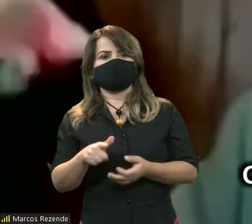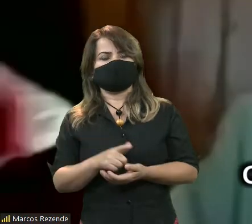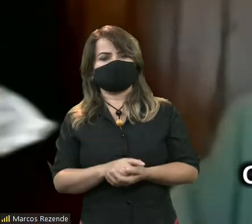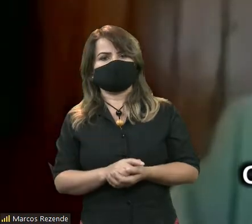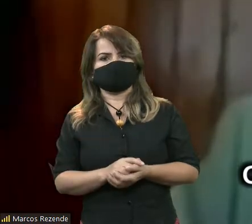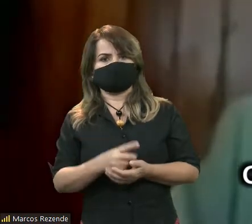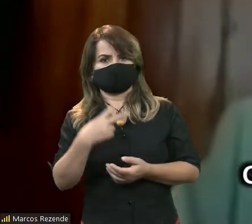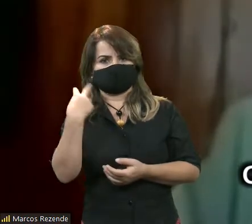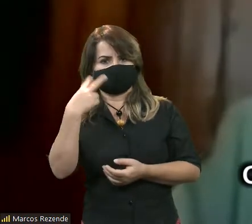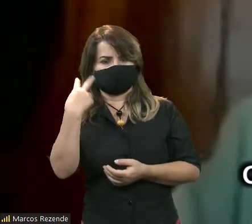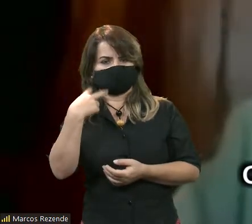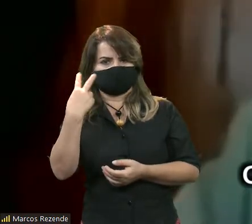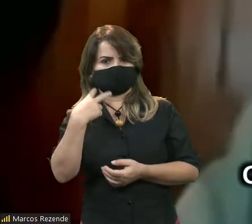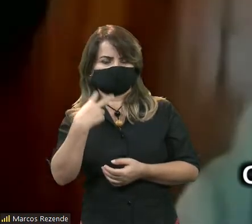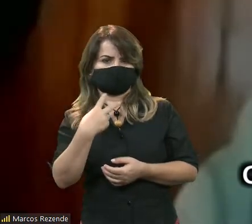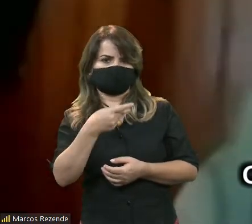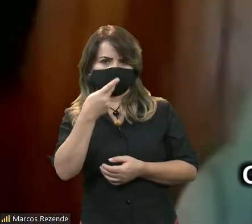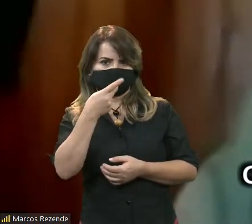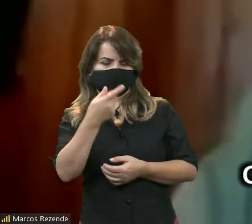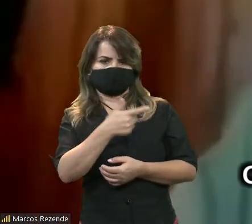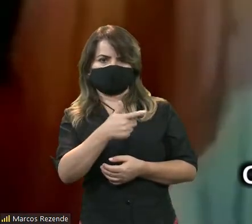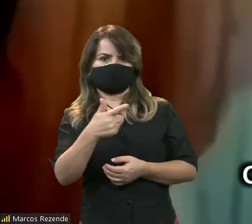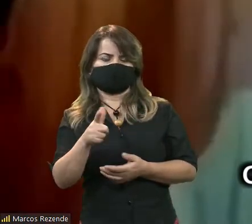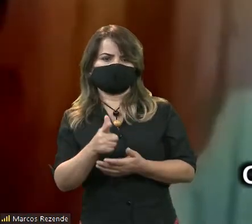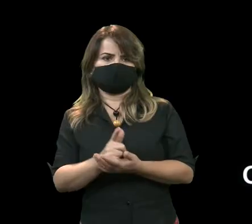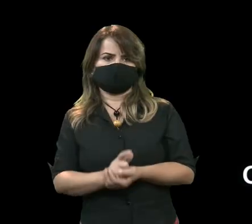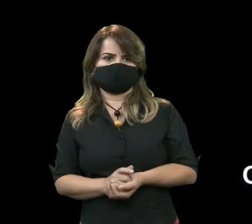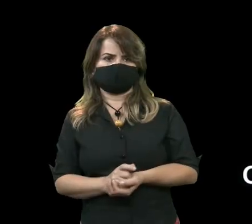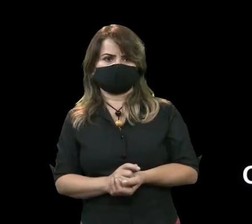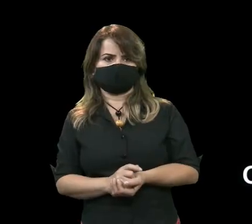Não havendo vereadores inscritos,